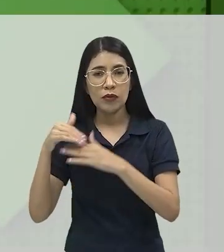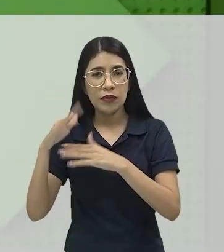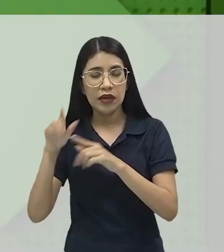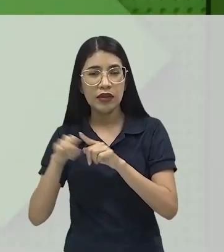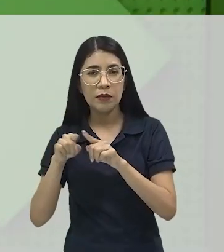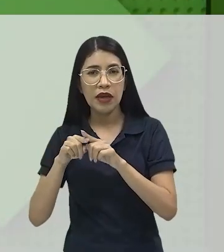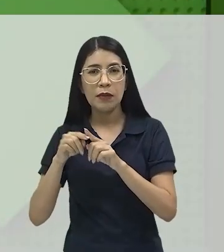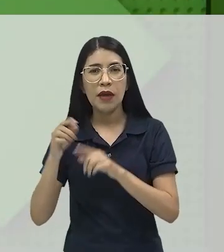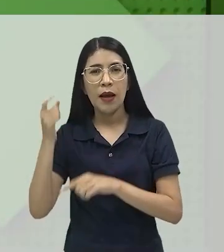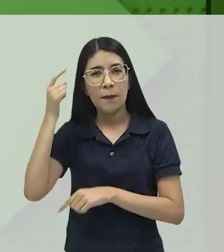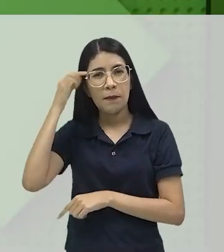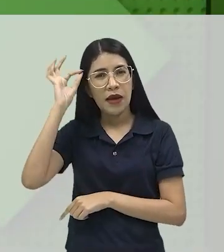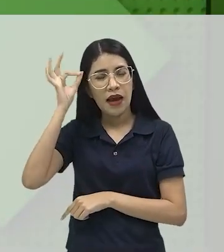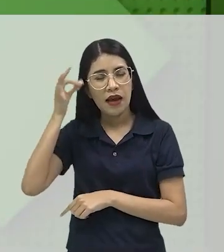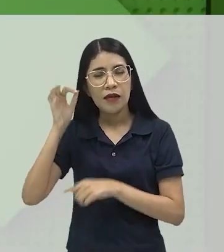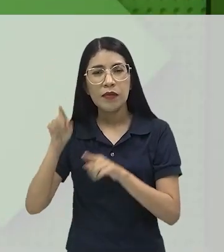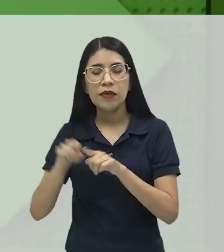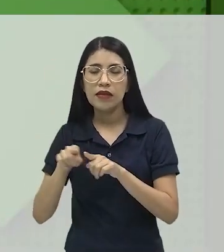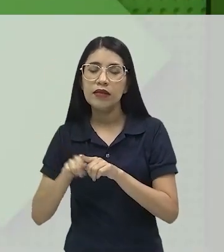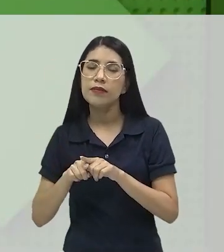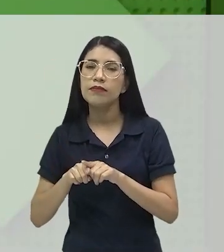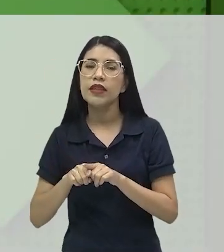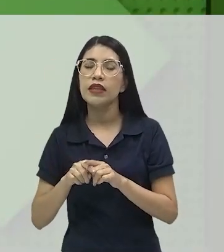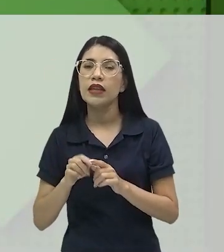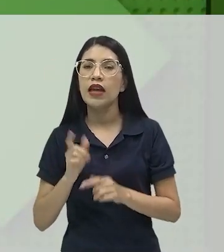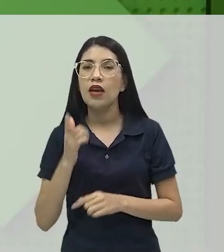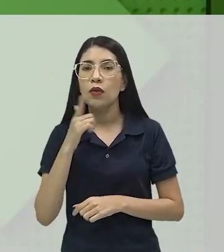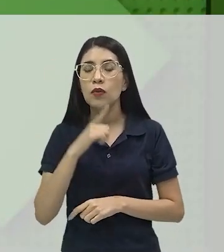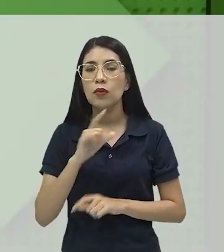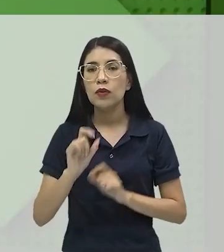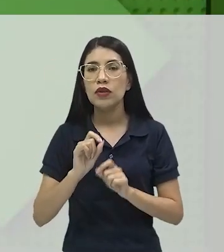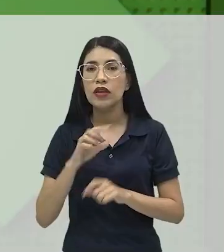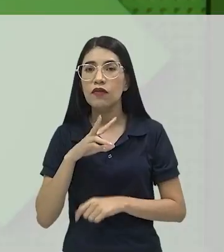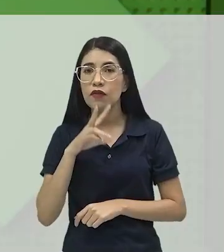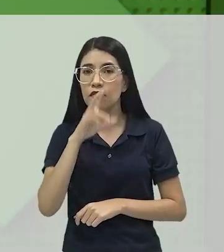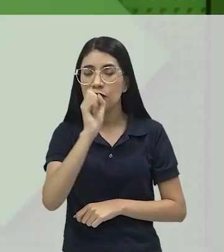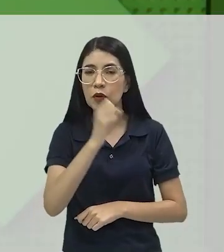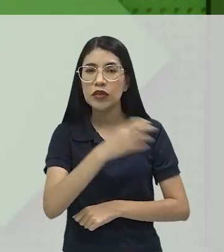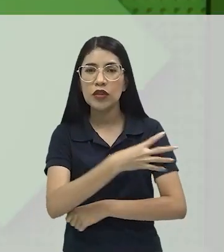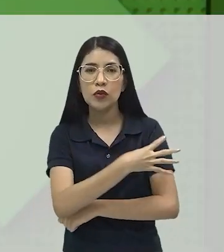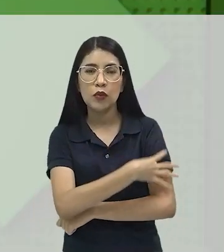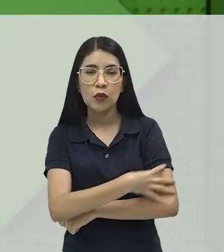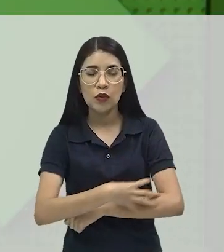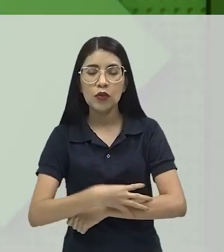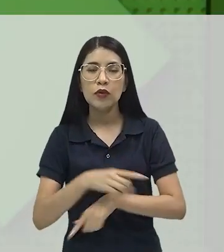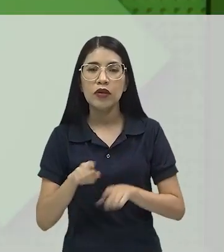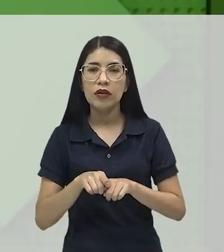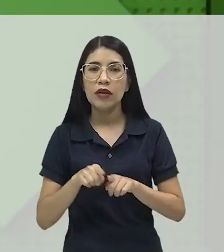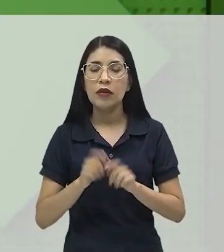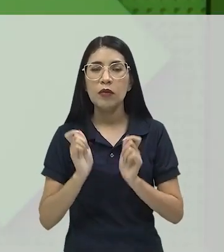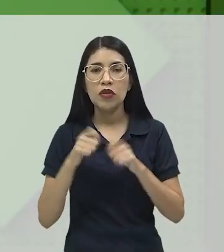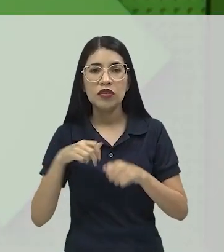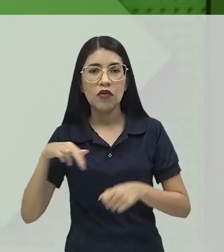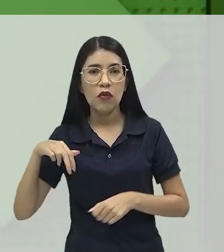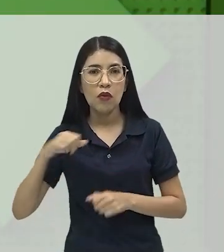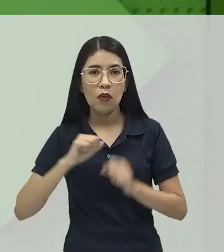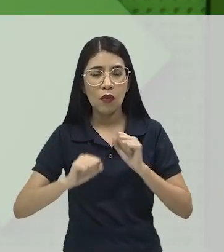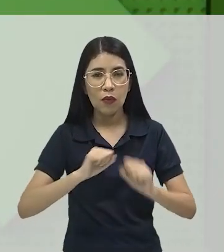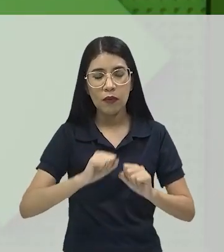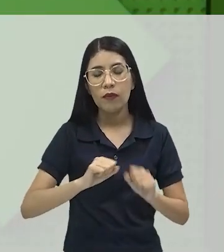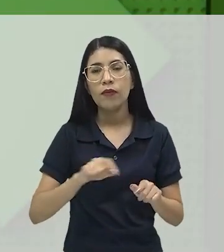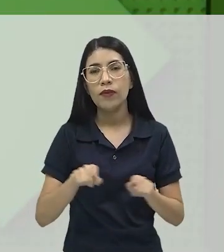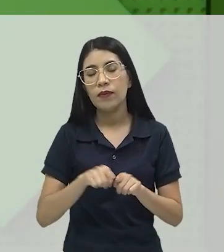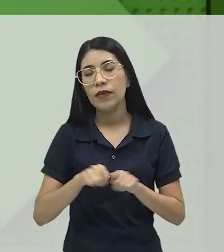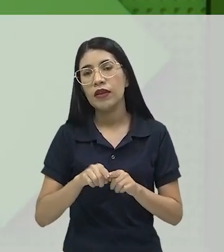que ela consiga pensar mais rápido, ela tenha mais força nos músculos para que ela consiga correr.